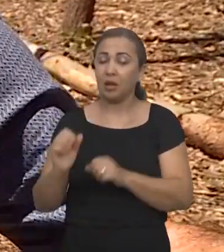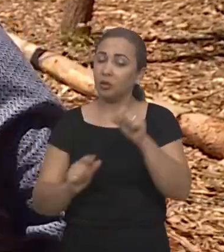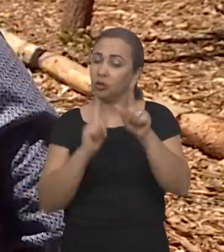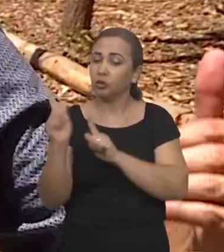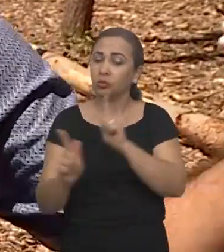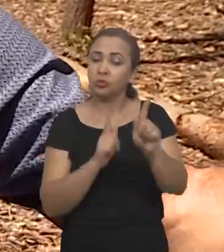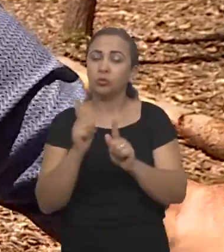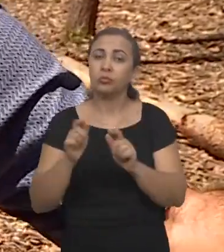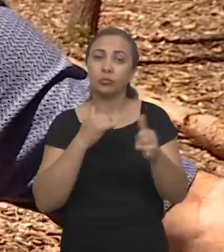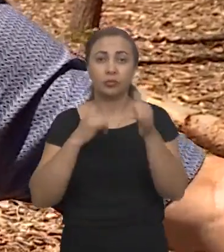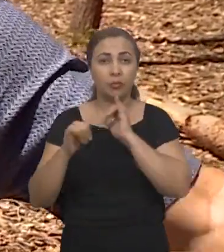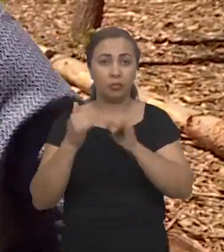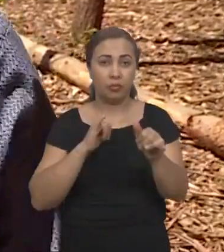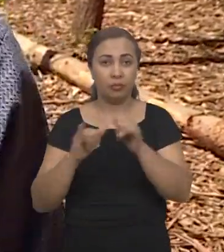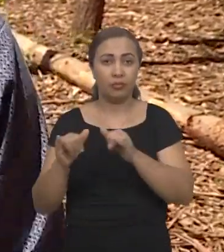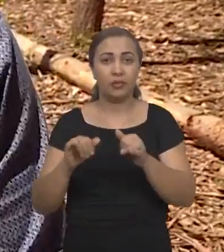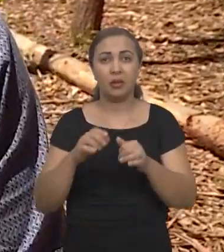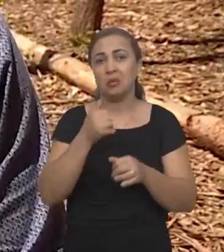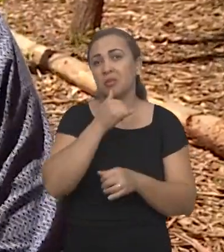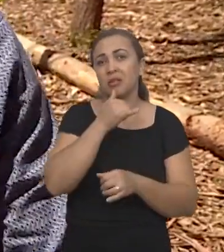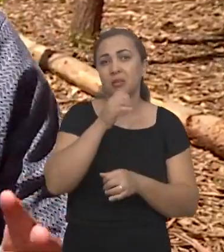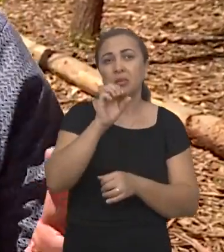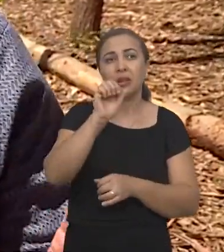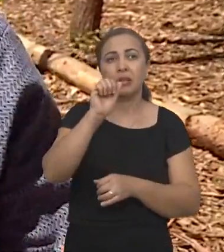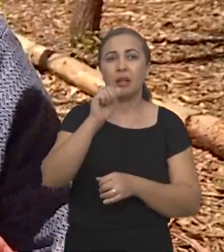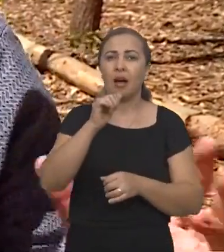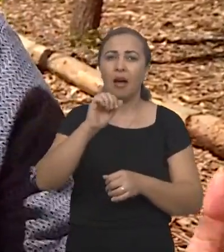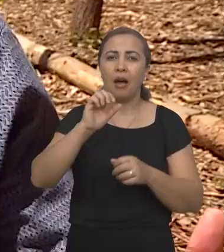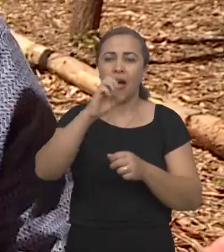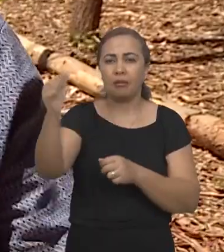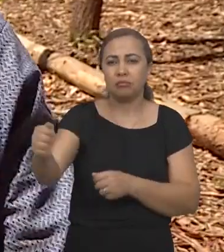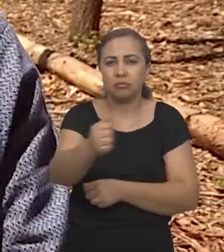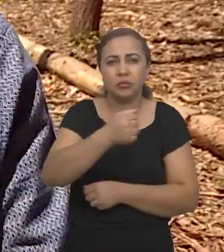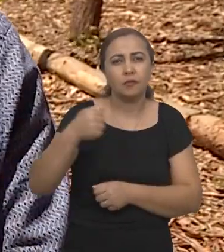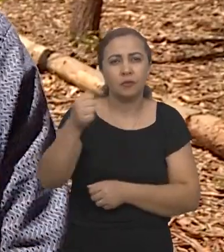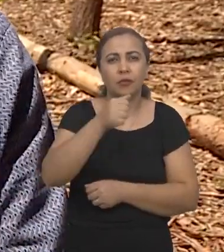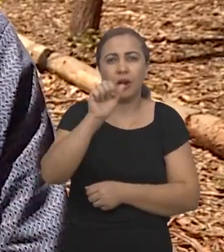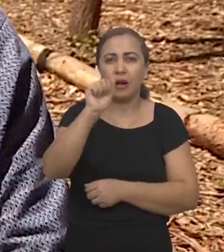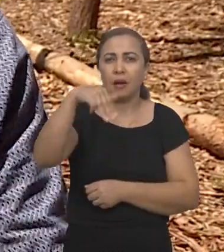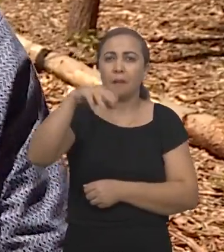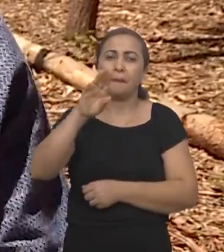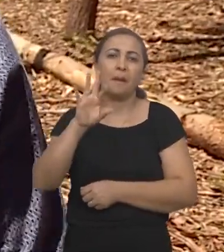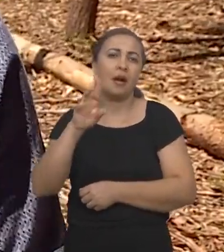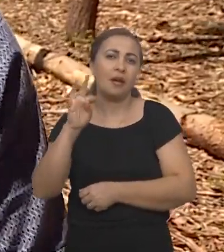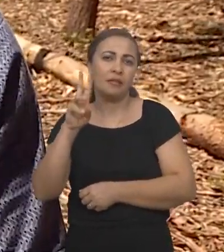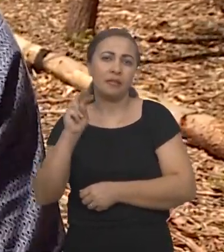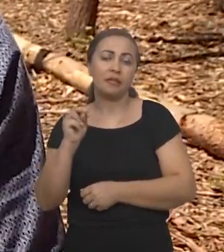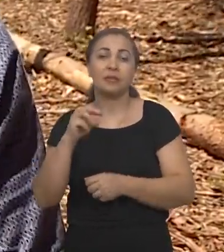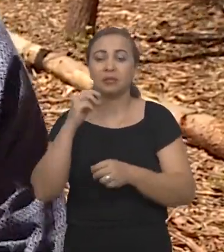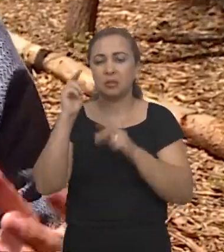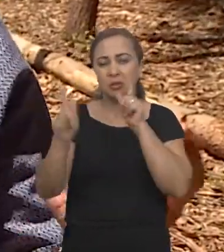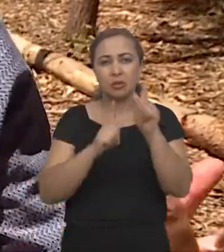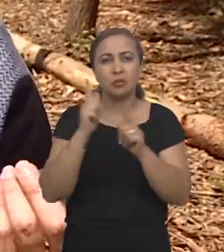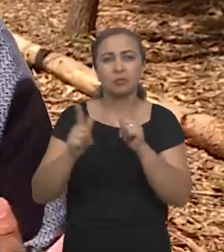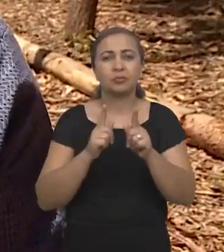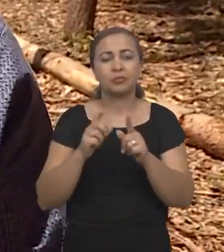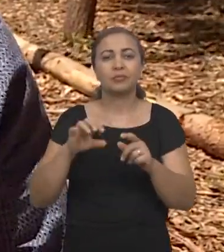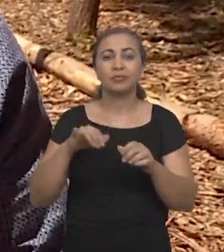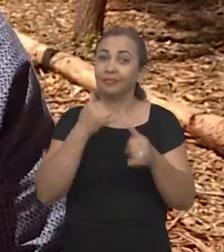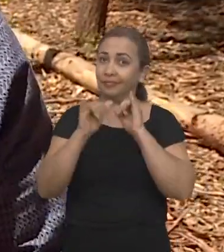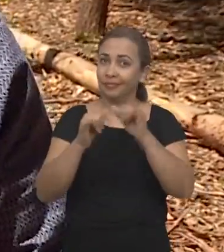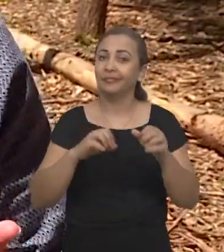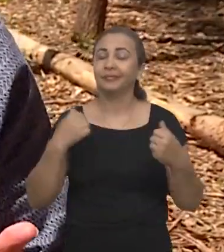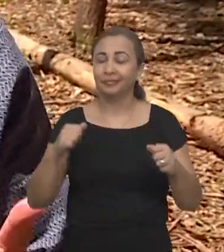gerar energia, por exemplo, na Ambev, né, em grandes empresas que precisam da geração de energia, que a gente